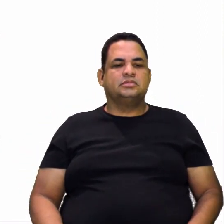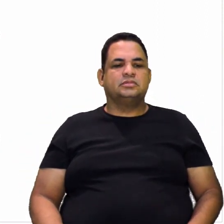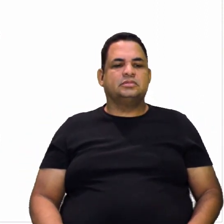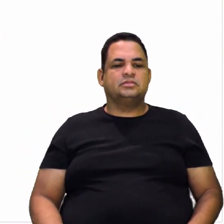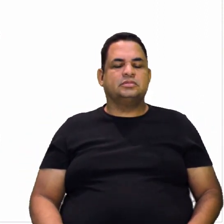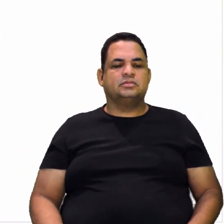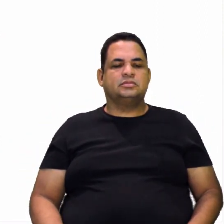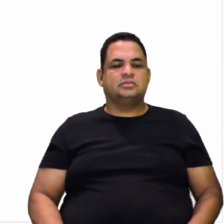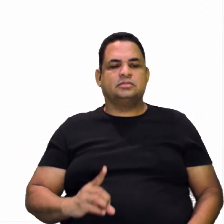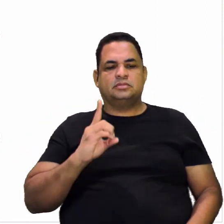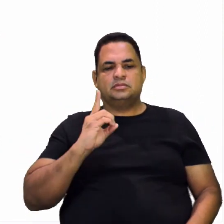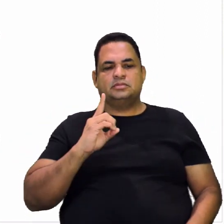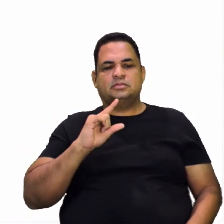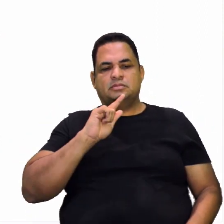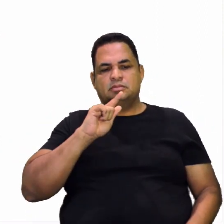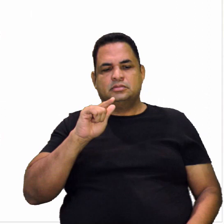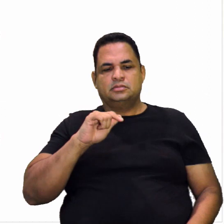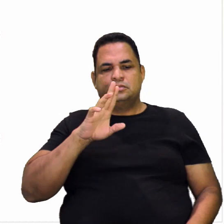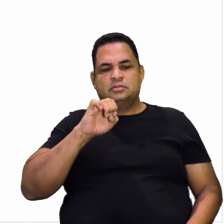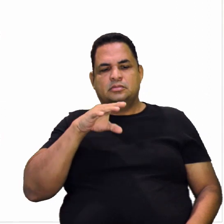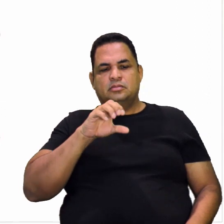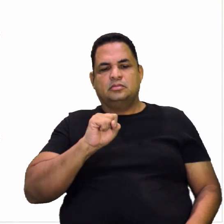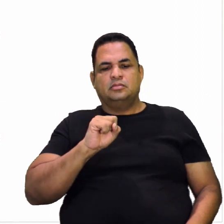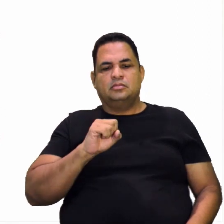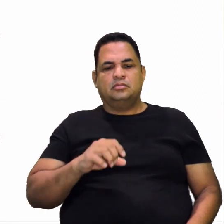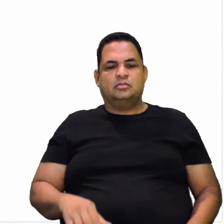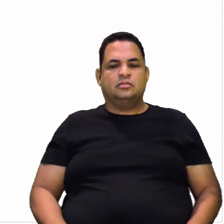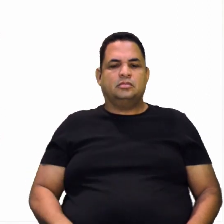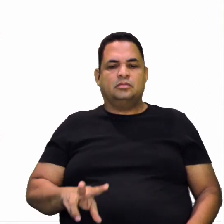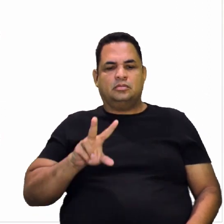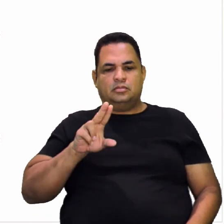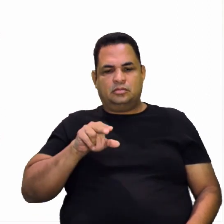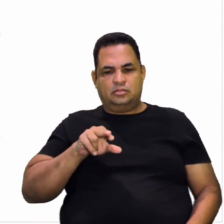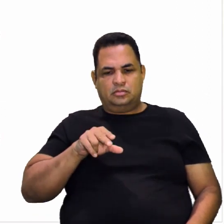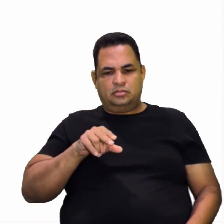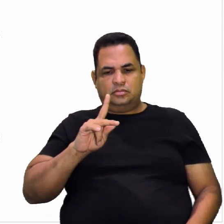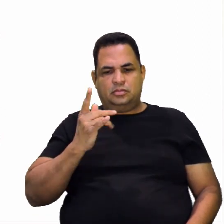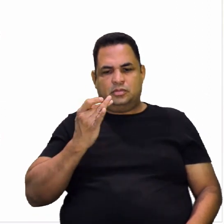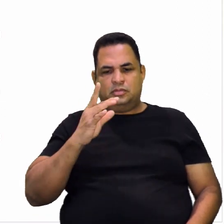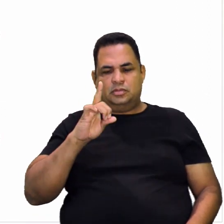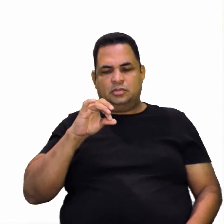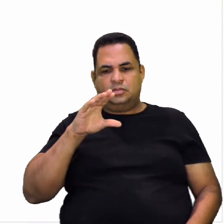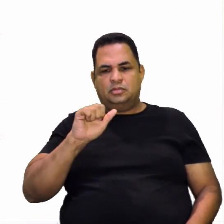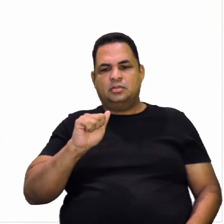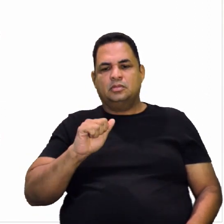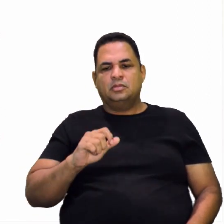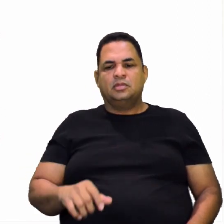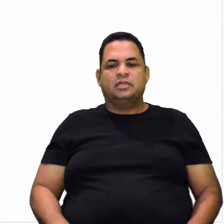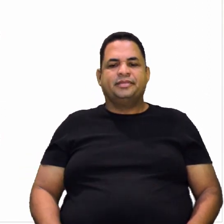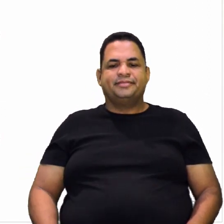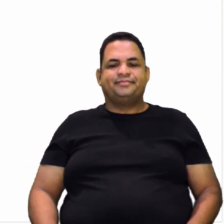Letra D, Zeus. Apesar de ser irmão Hades